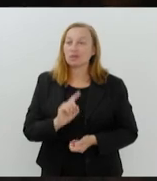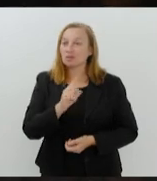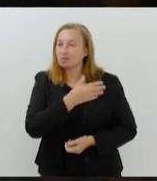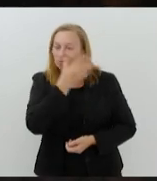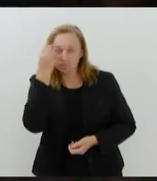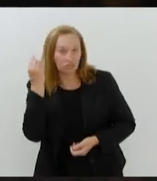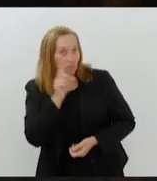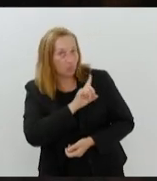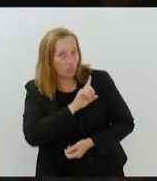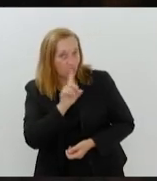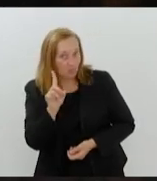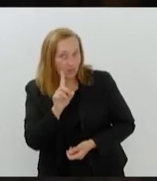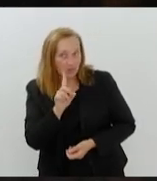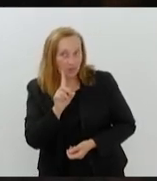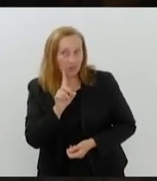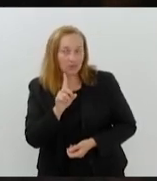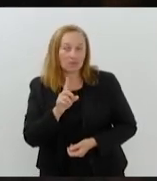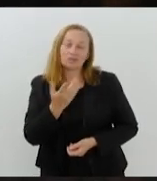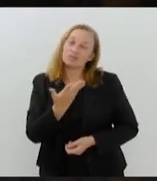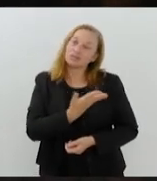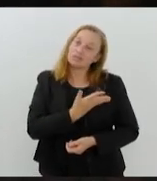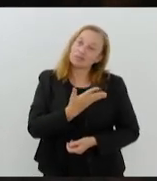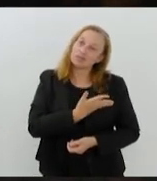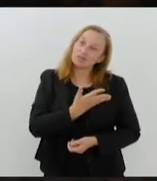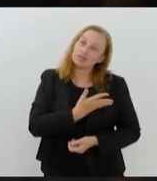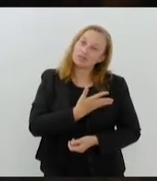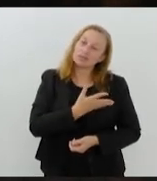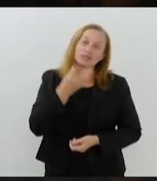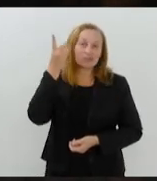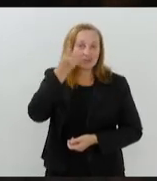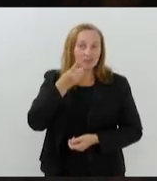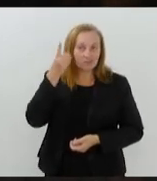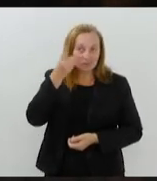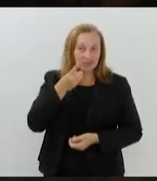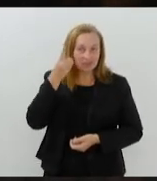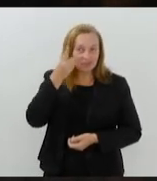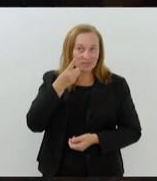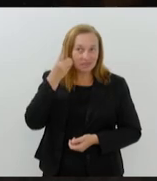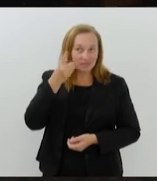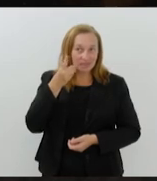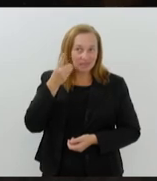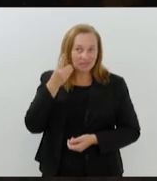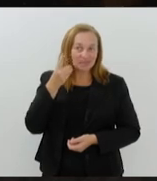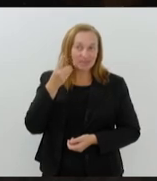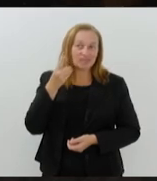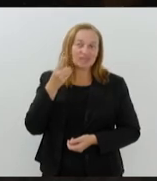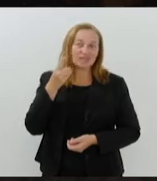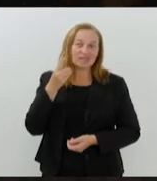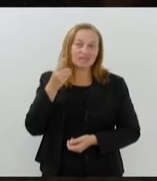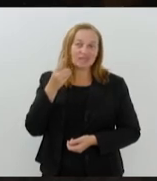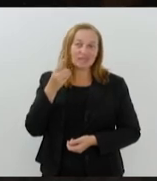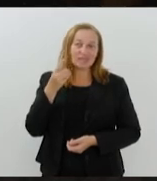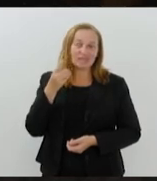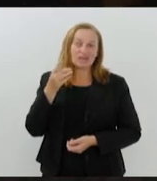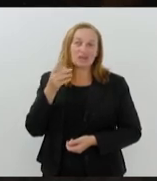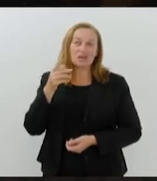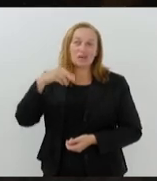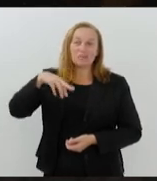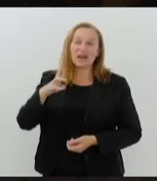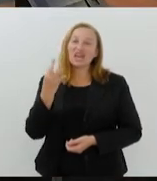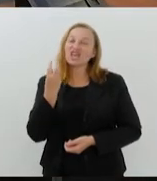posso deixar de falar do nosso querido deputado itinerante e presente,